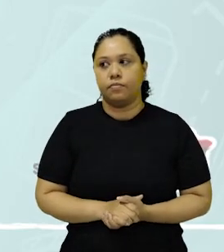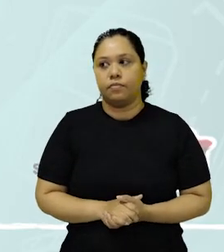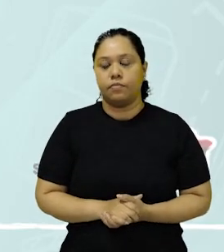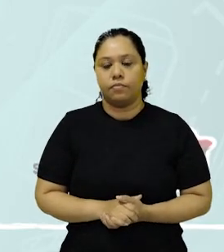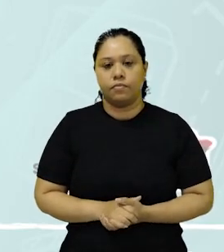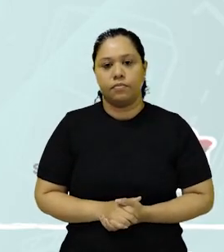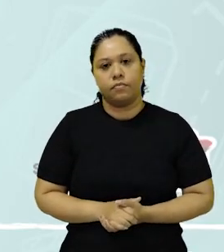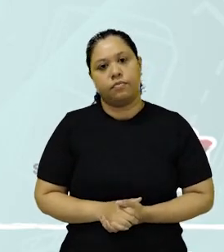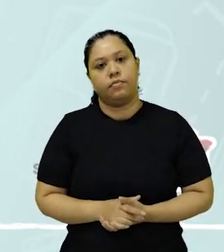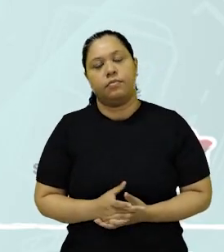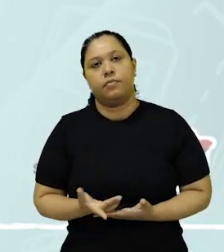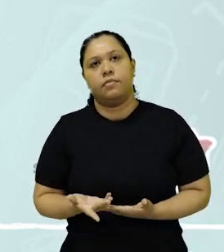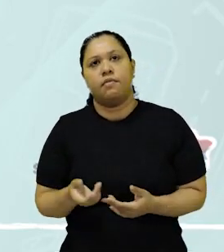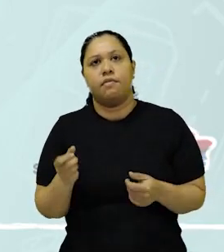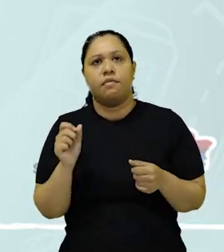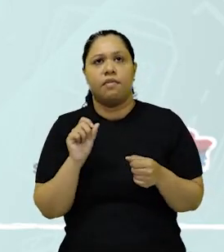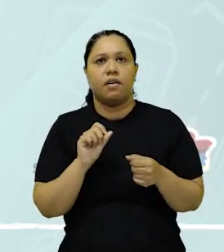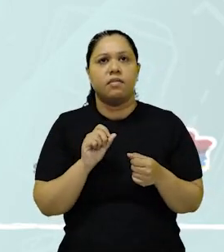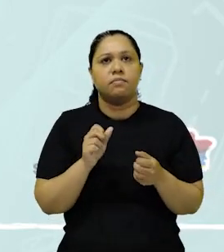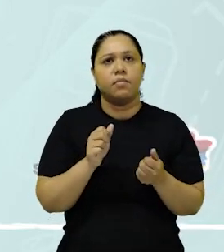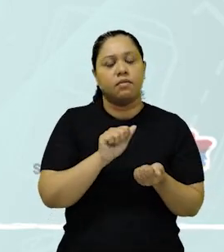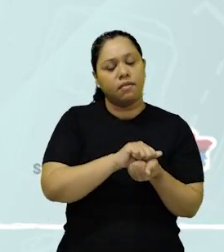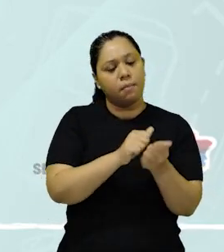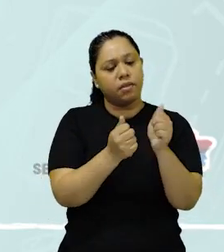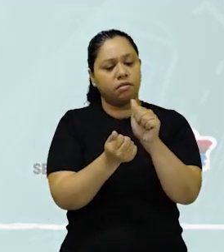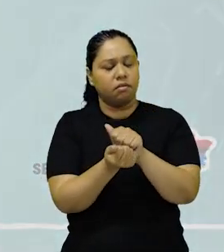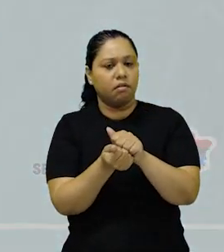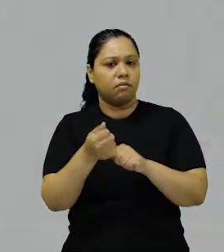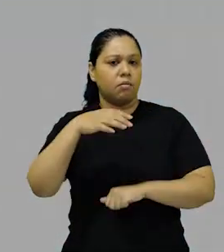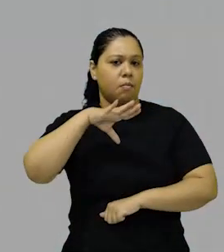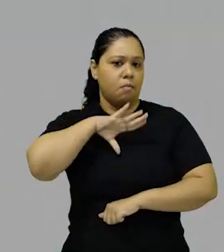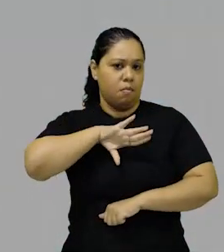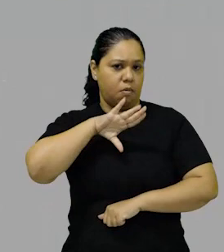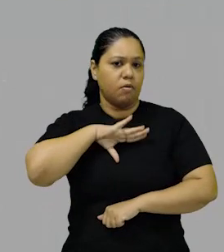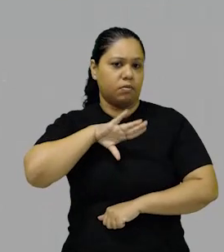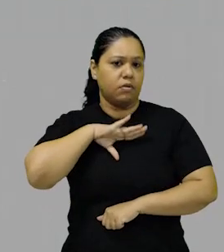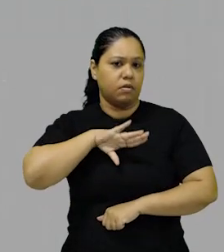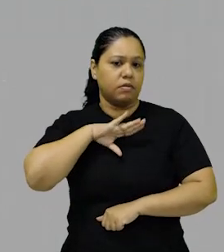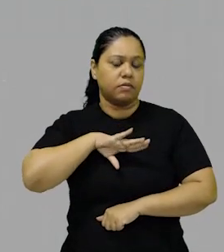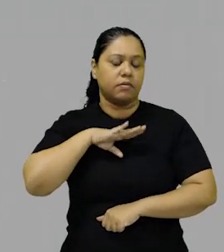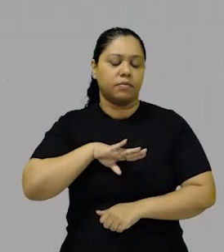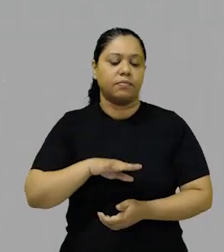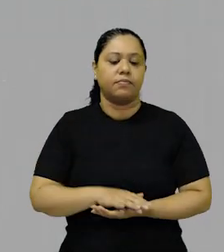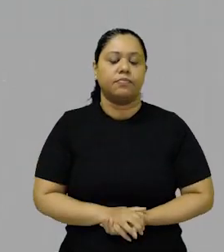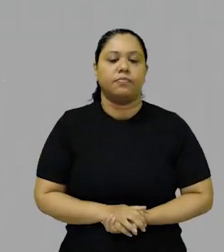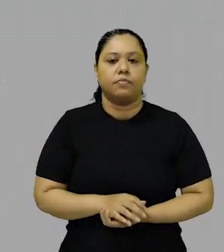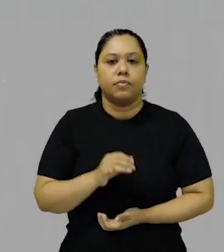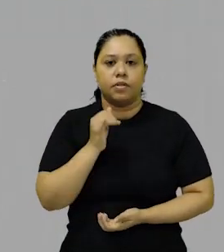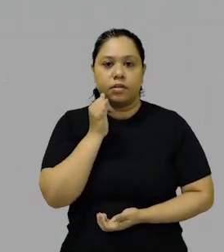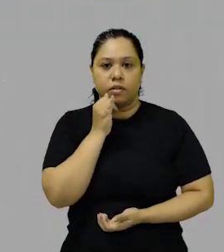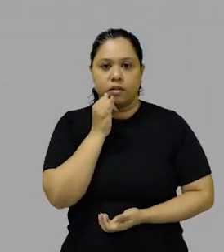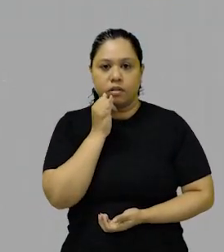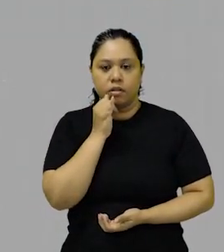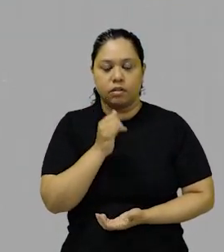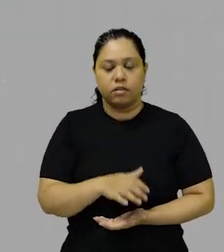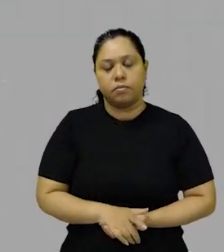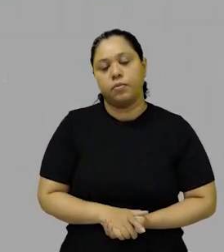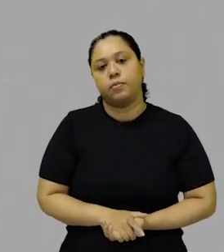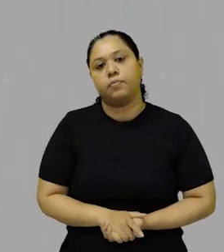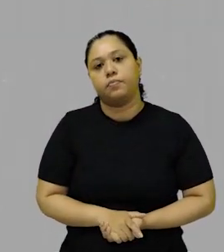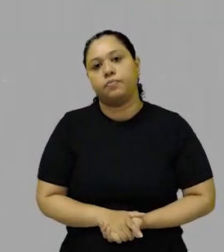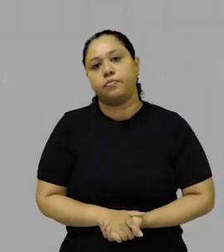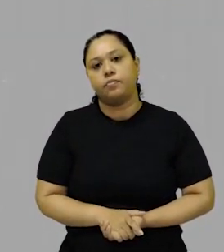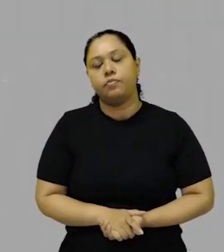de aportuguesamento. Esse aportuguesamento é quando você coloca uma palavra com o sotaque